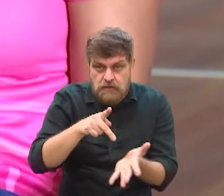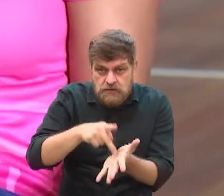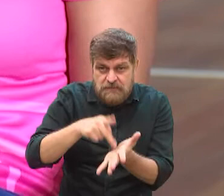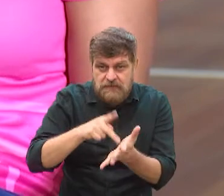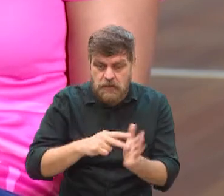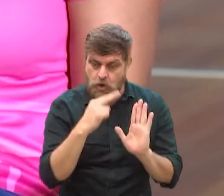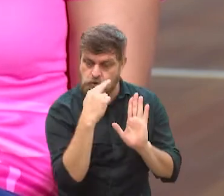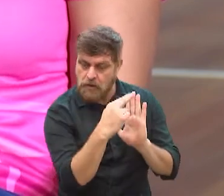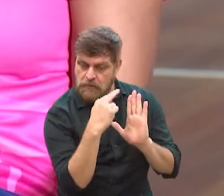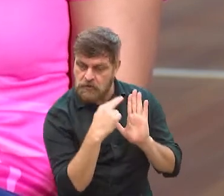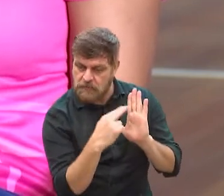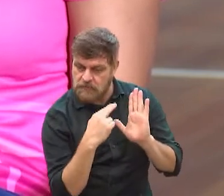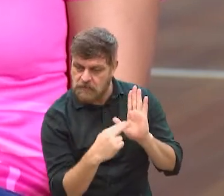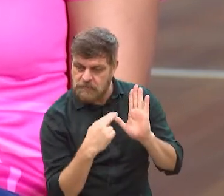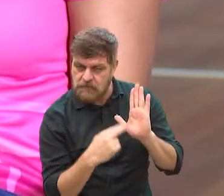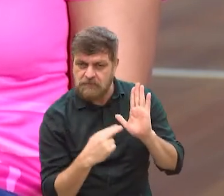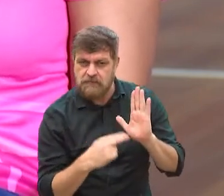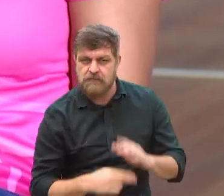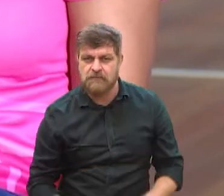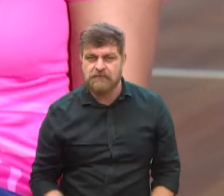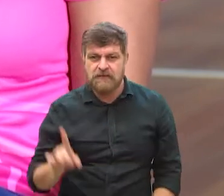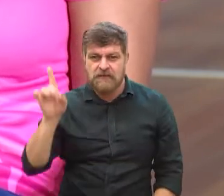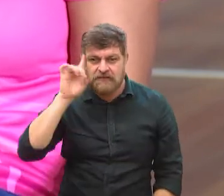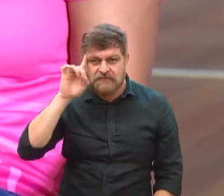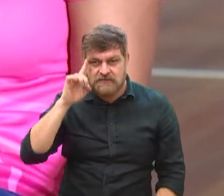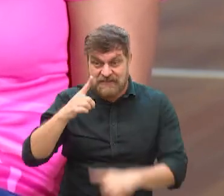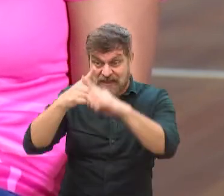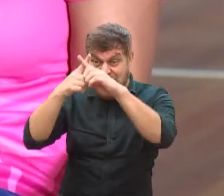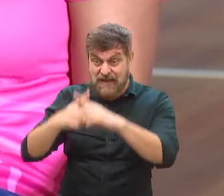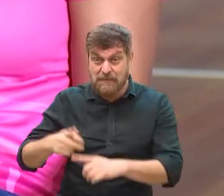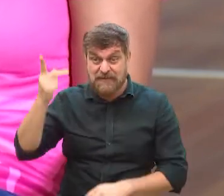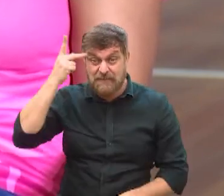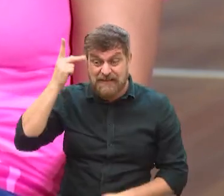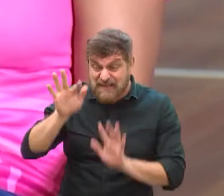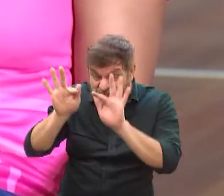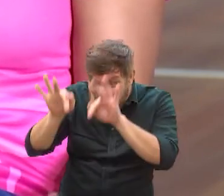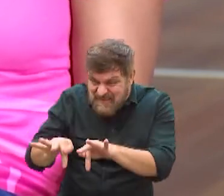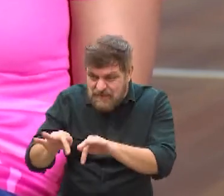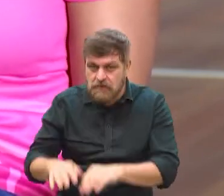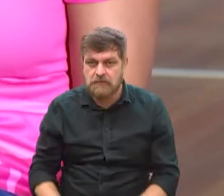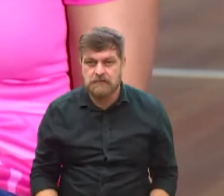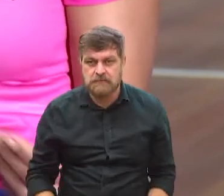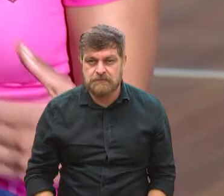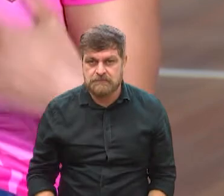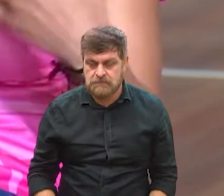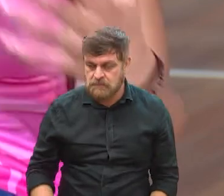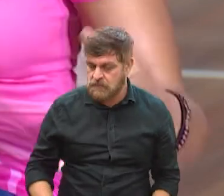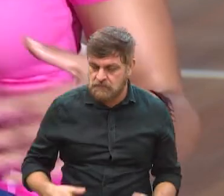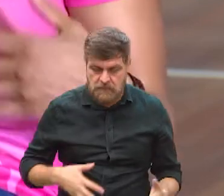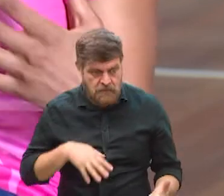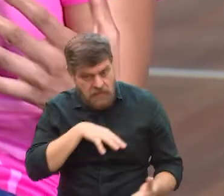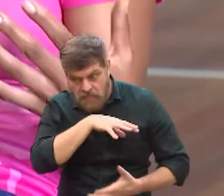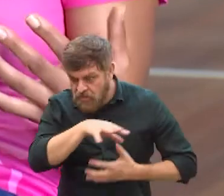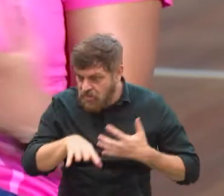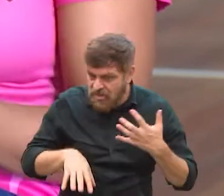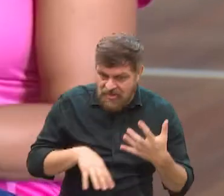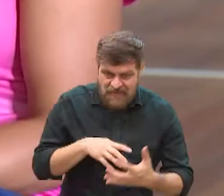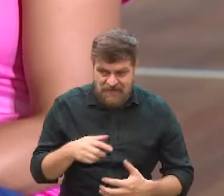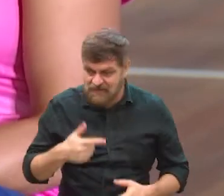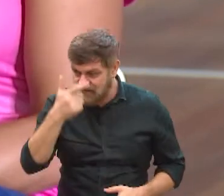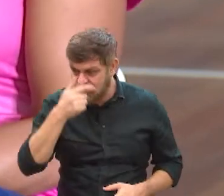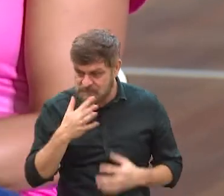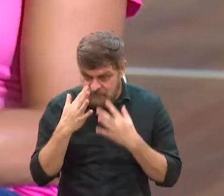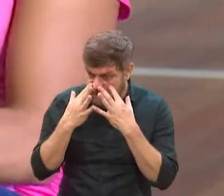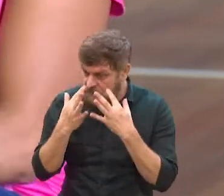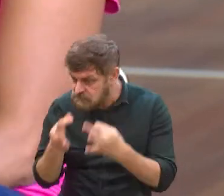saiu a relação das jogadoras, foi bem no dia da final do nosso Paulista. Então foi uma mistura, assim, eu precisava